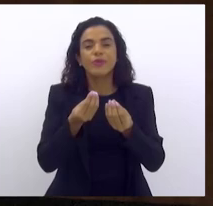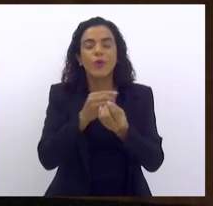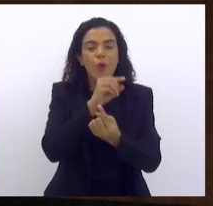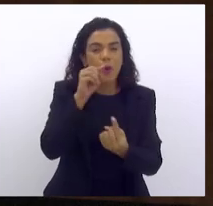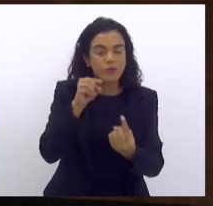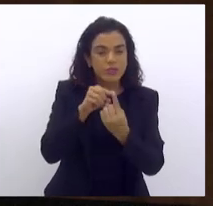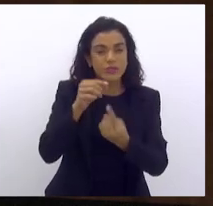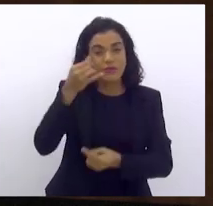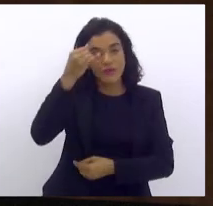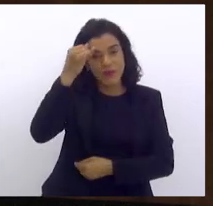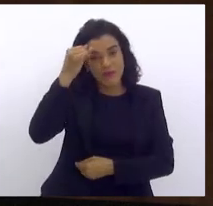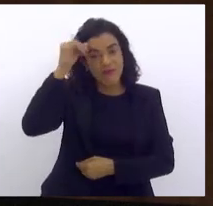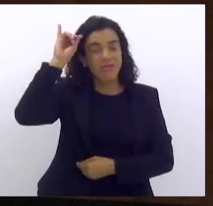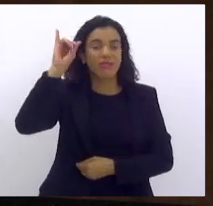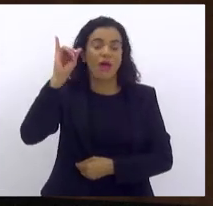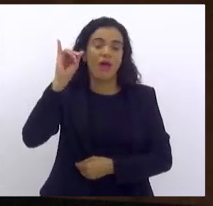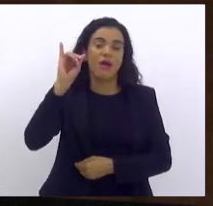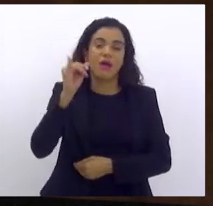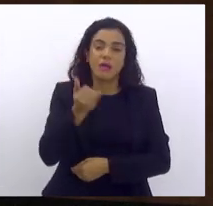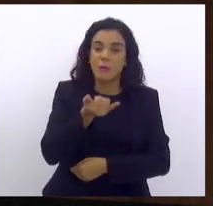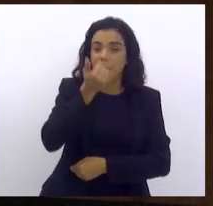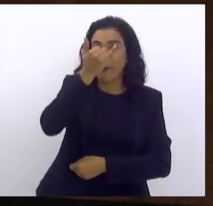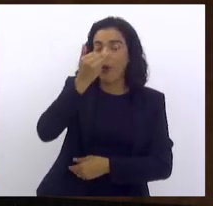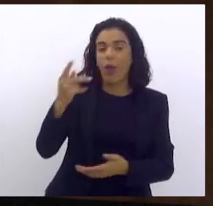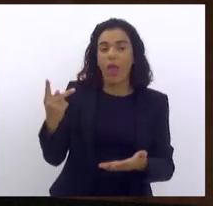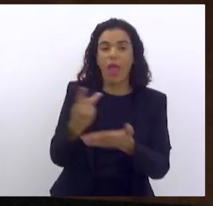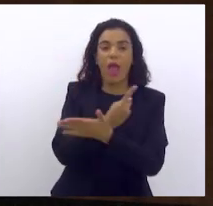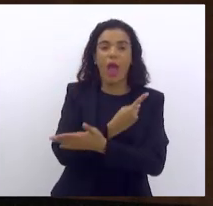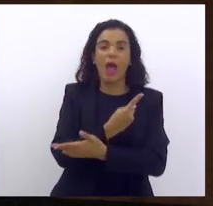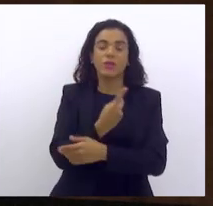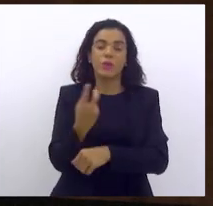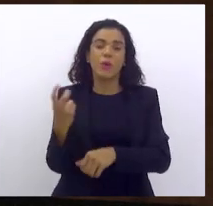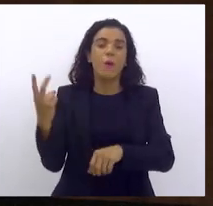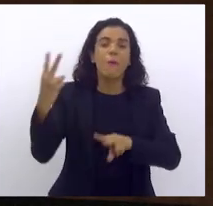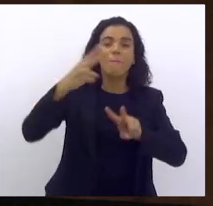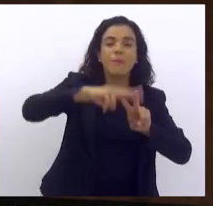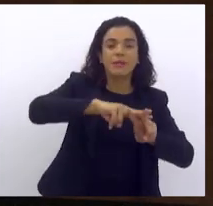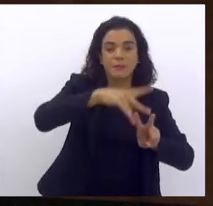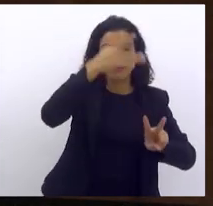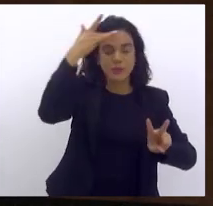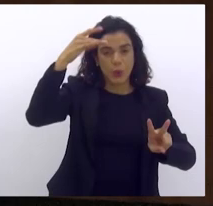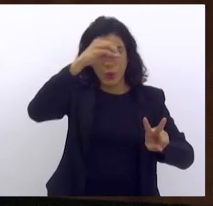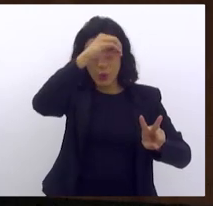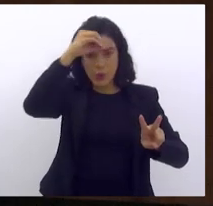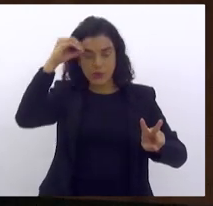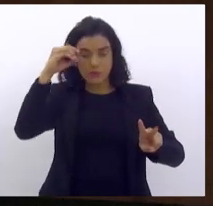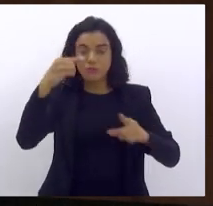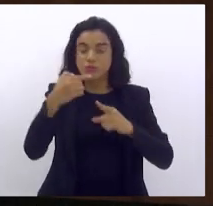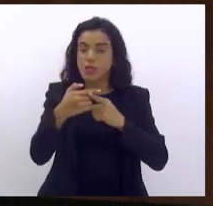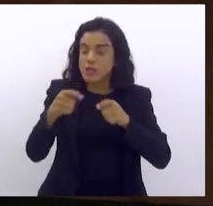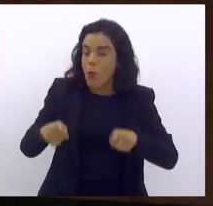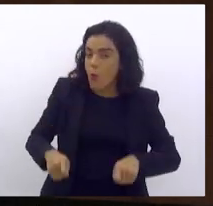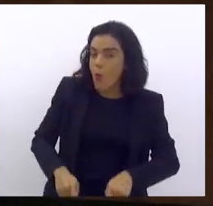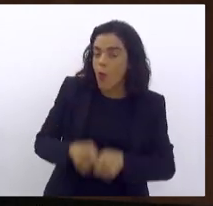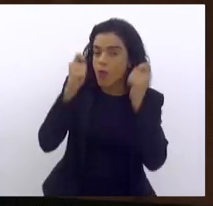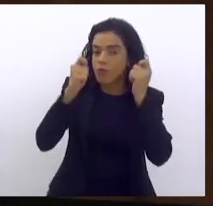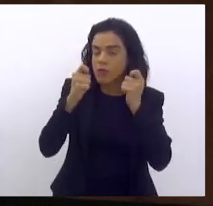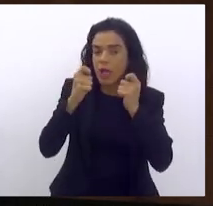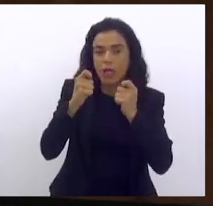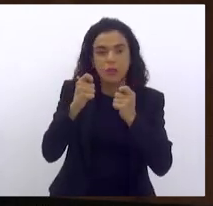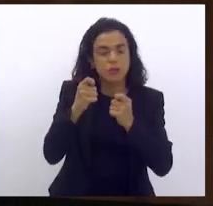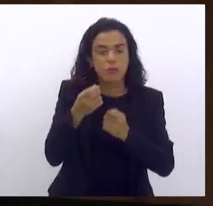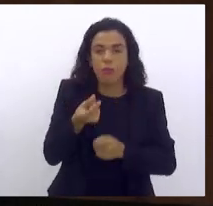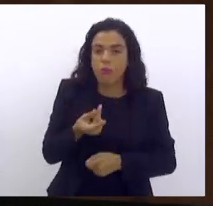a identificação equivocada de nenhuma pessoa, porque isso é um dano